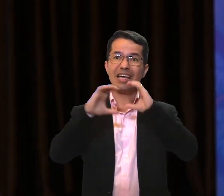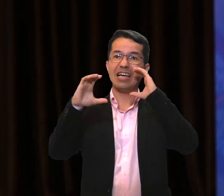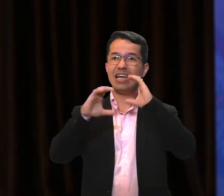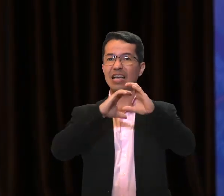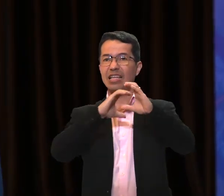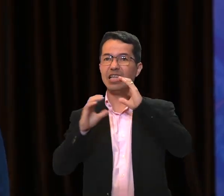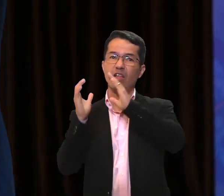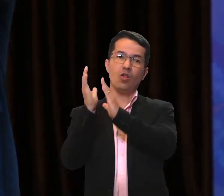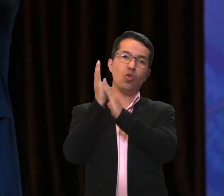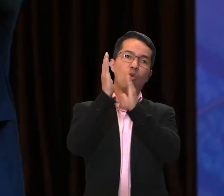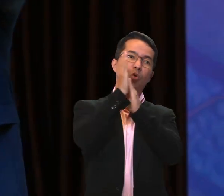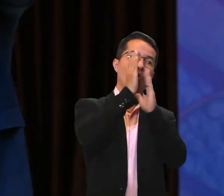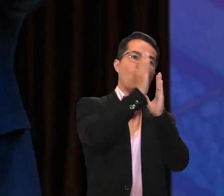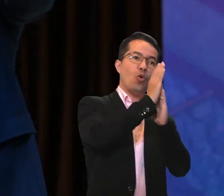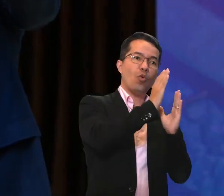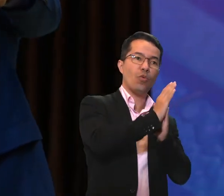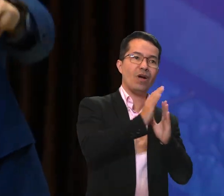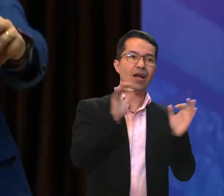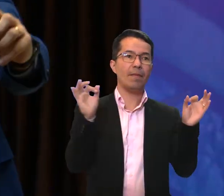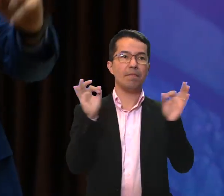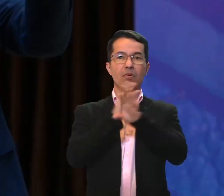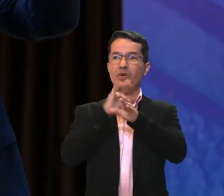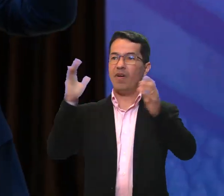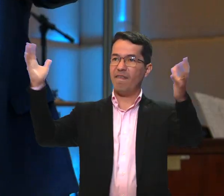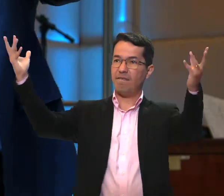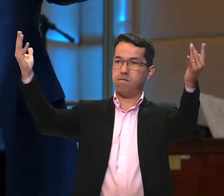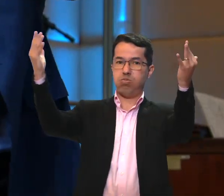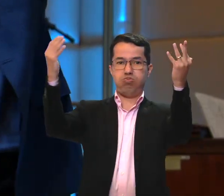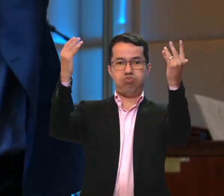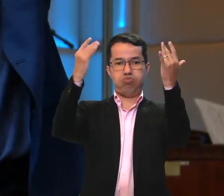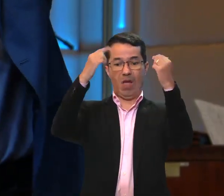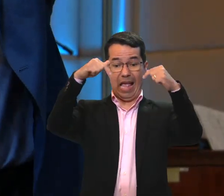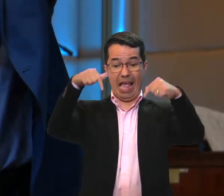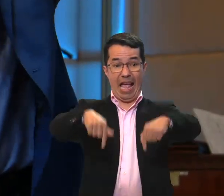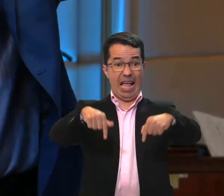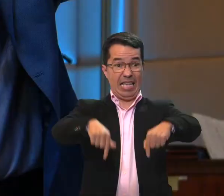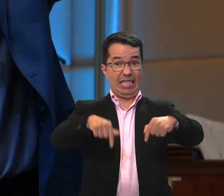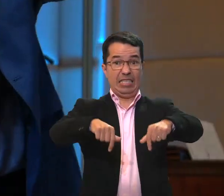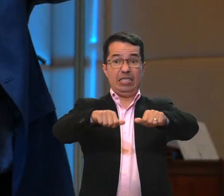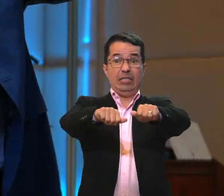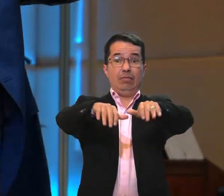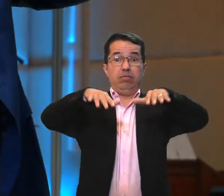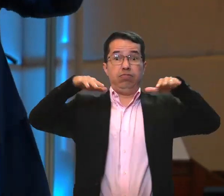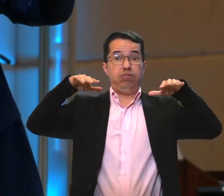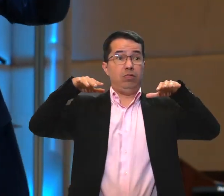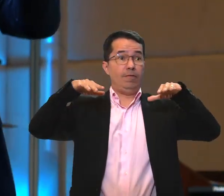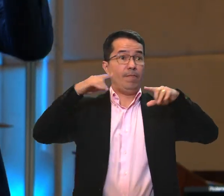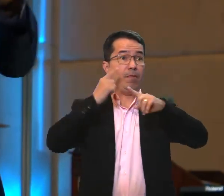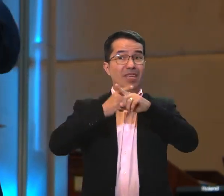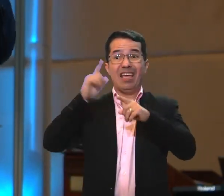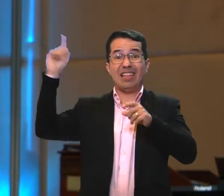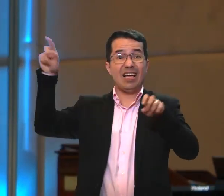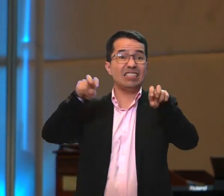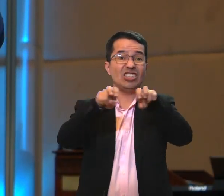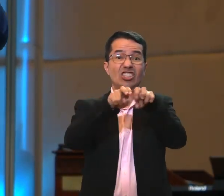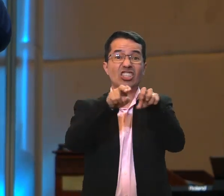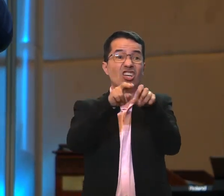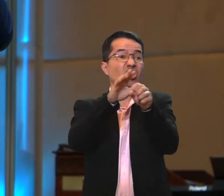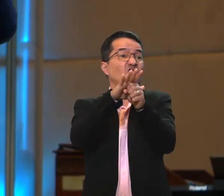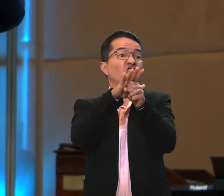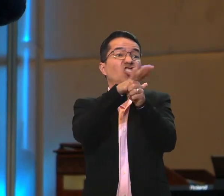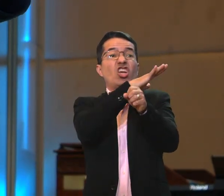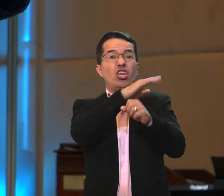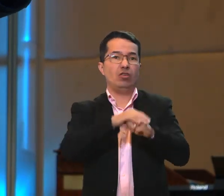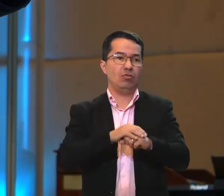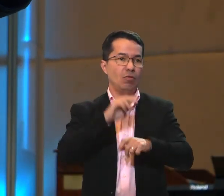culto lotado e viemos para cá. Porque quando o povo de Deus se reúne para orar, Deus faz coisas